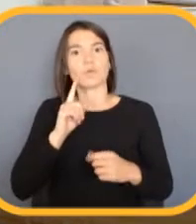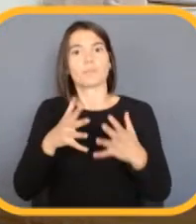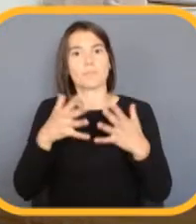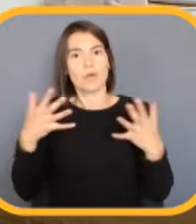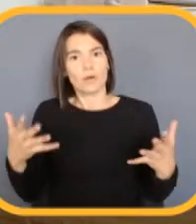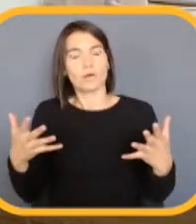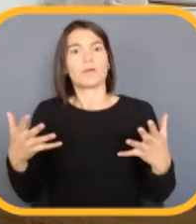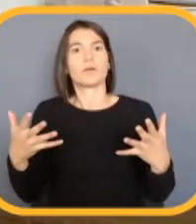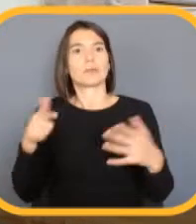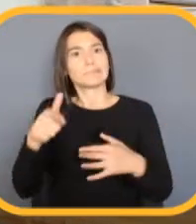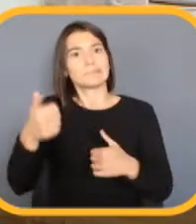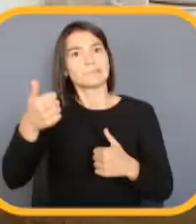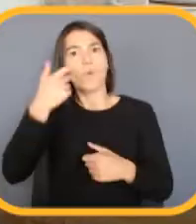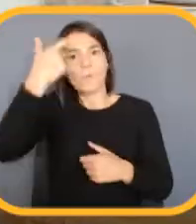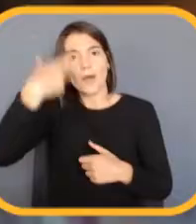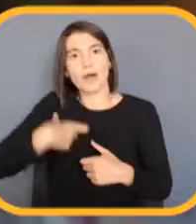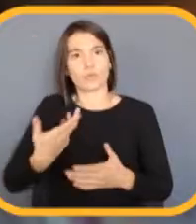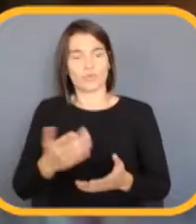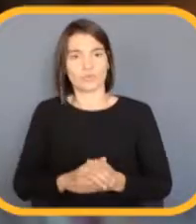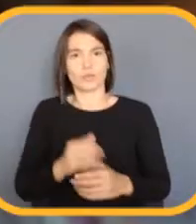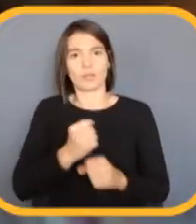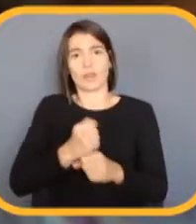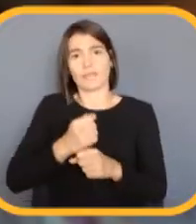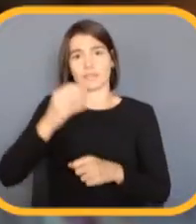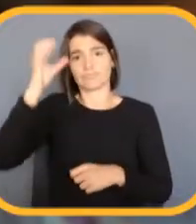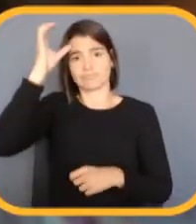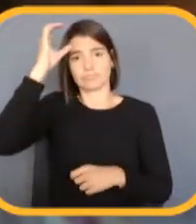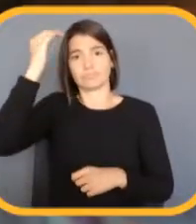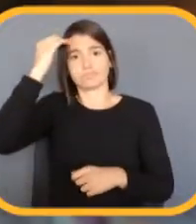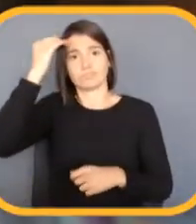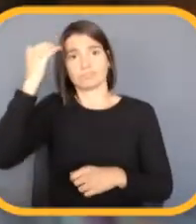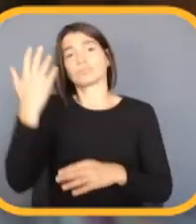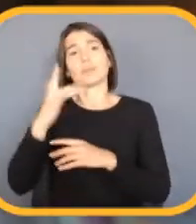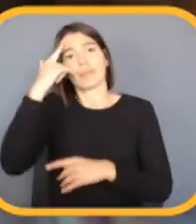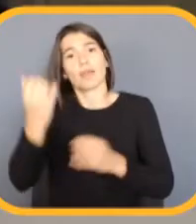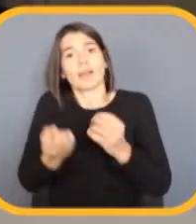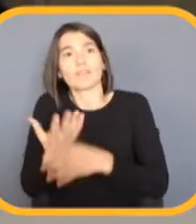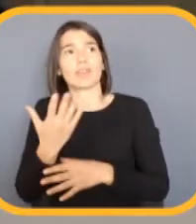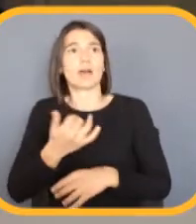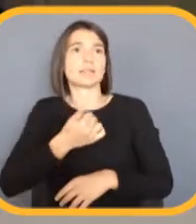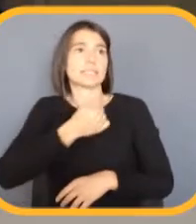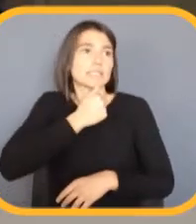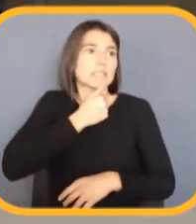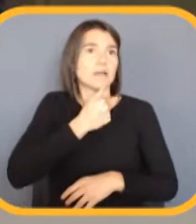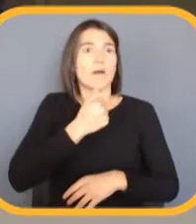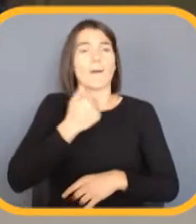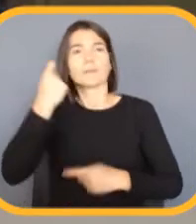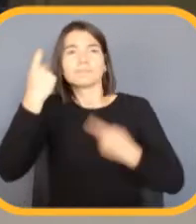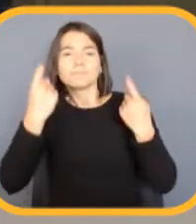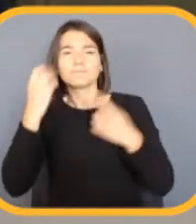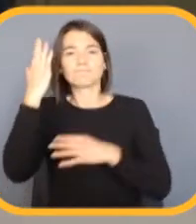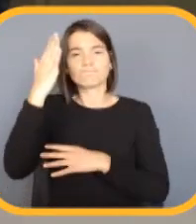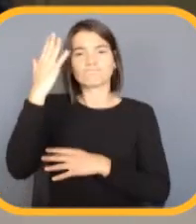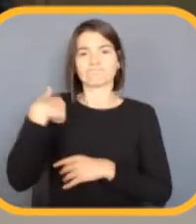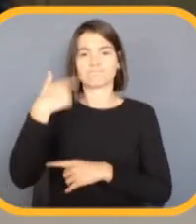maior por esse fator humano. Tarefas intelectuais que nós desempenhamos como criatividade, decisão no momento, né, pensamento